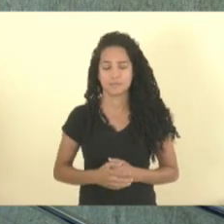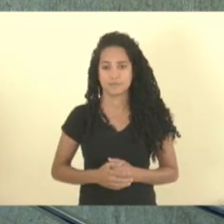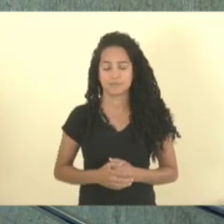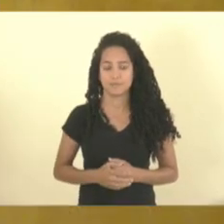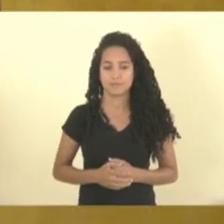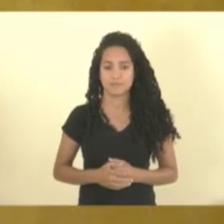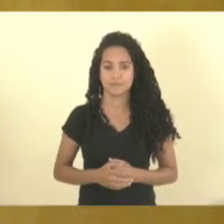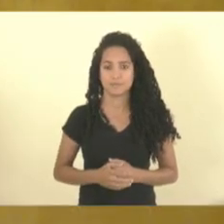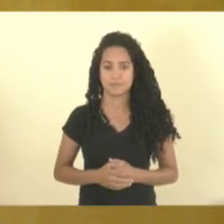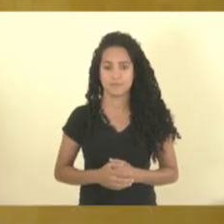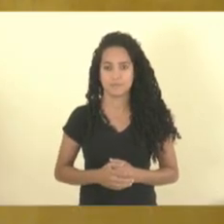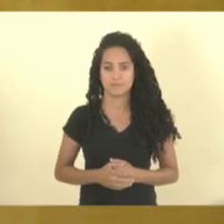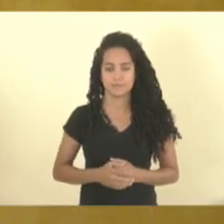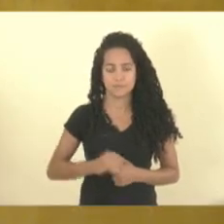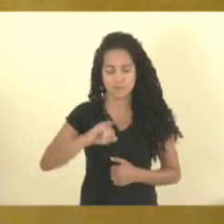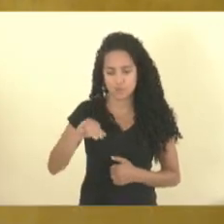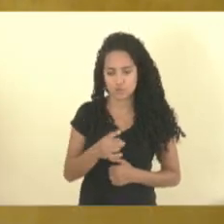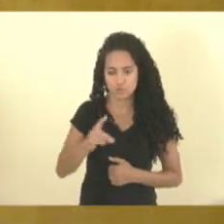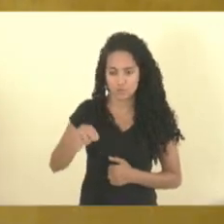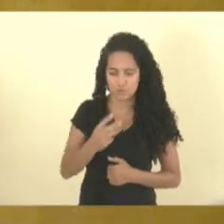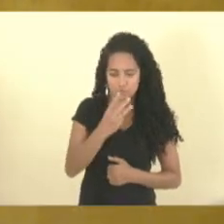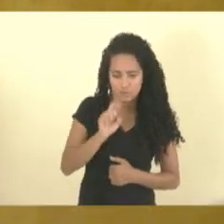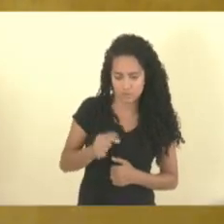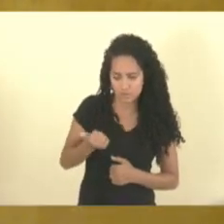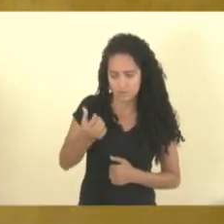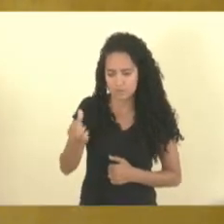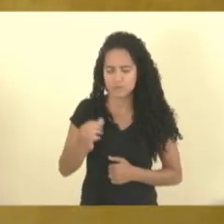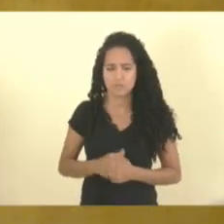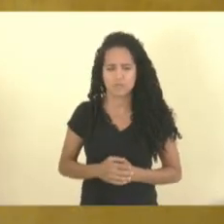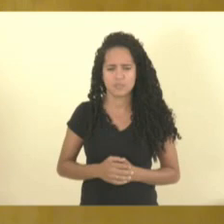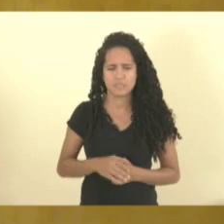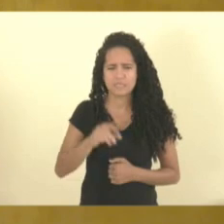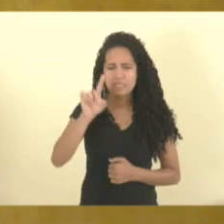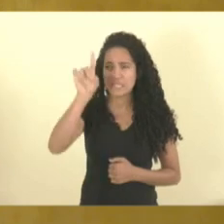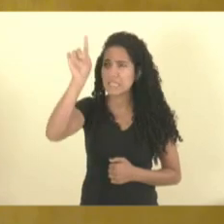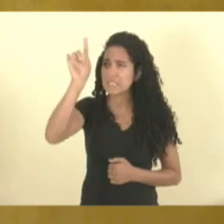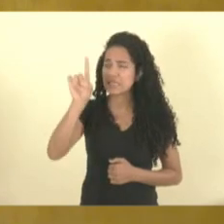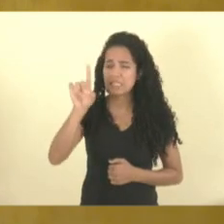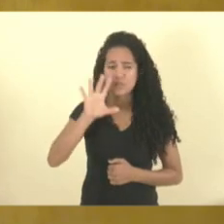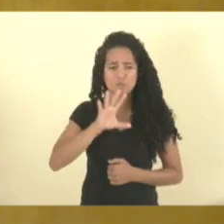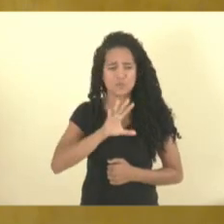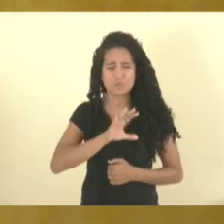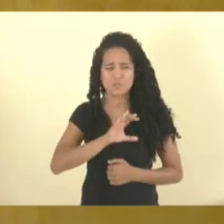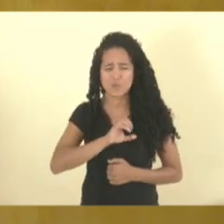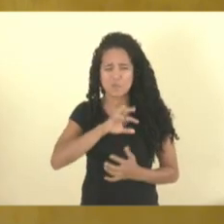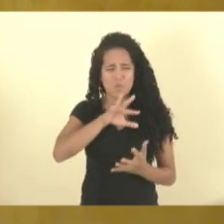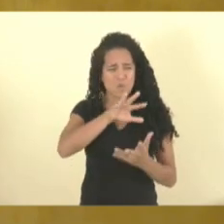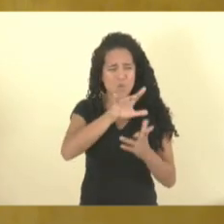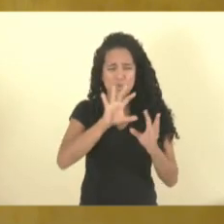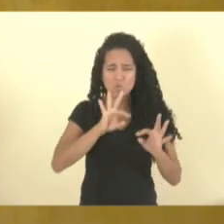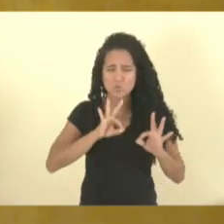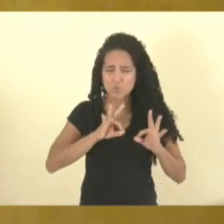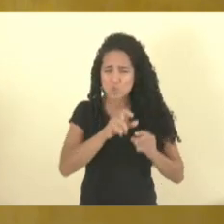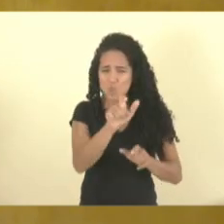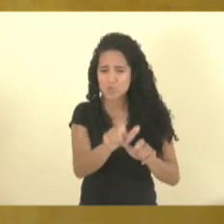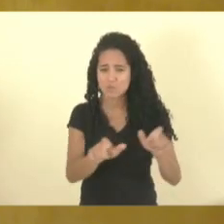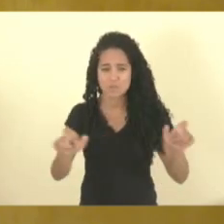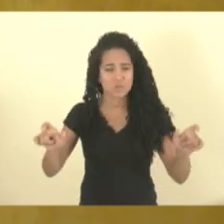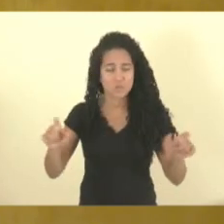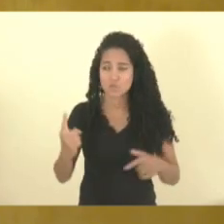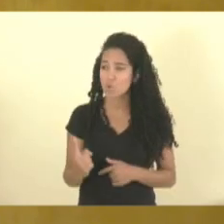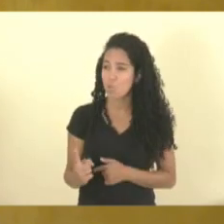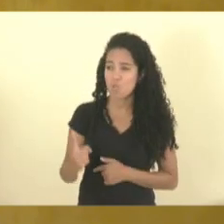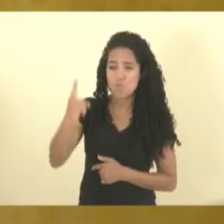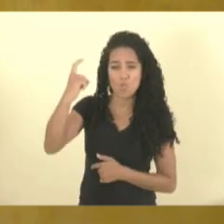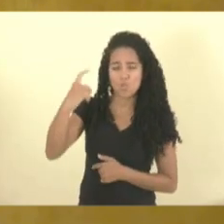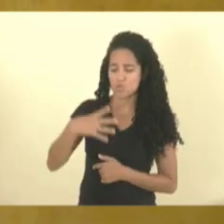João 3,16. Porque Deus amou o mundo de tal maneira que deu o seu Filho unigênito para que